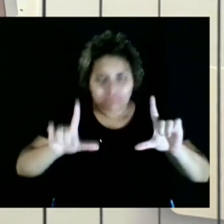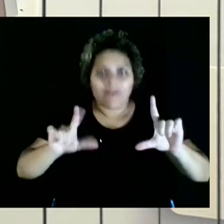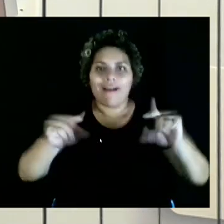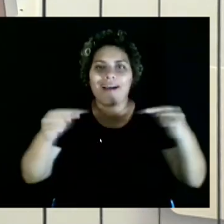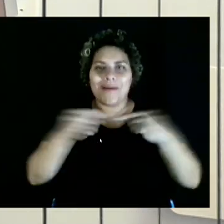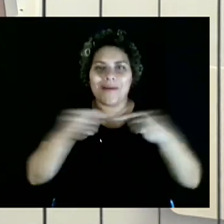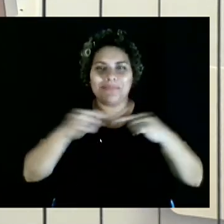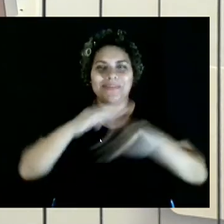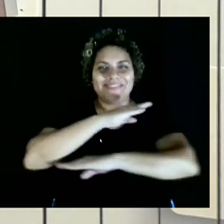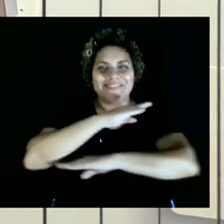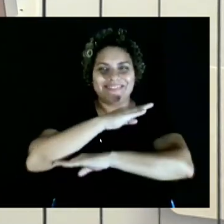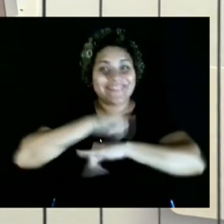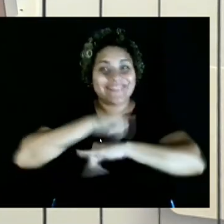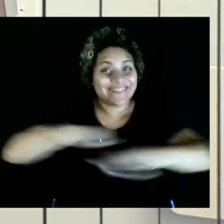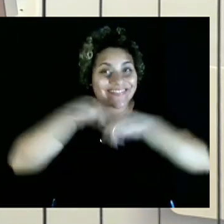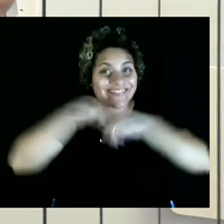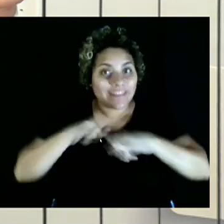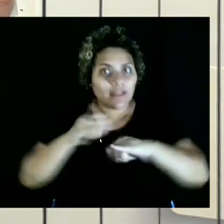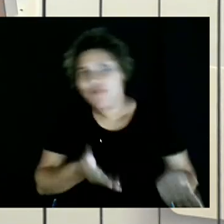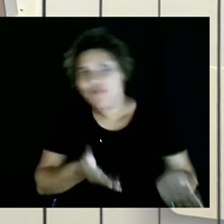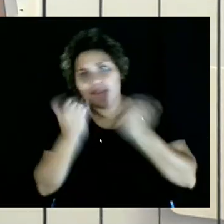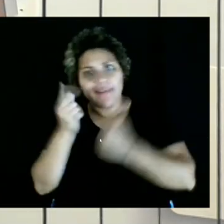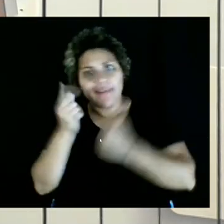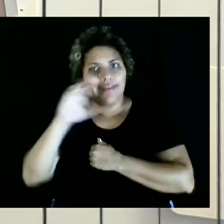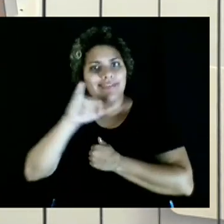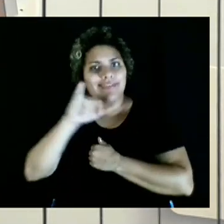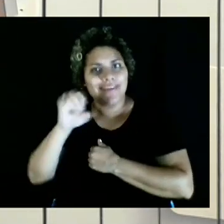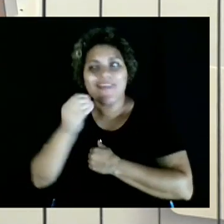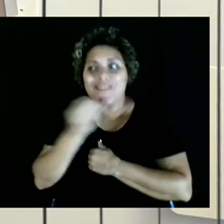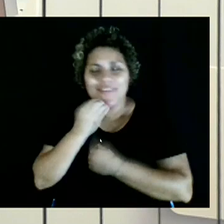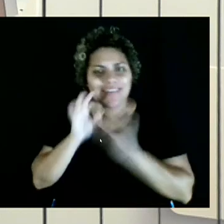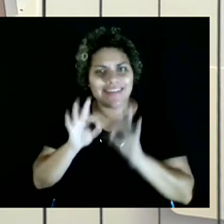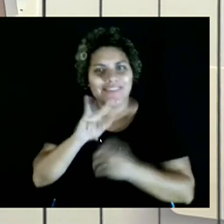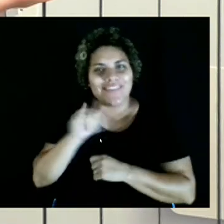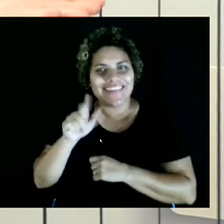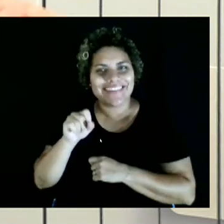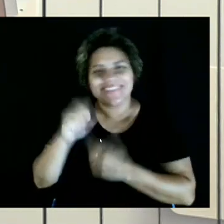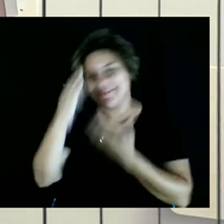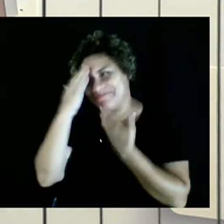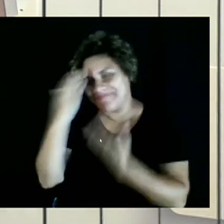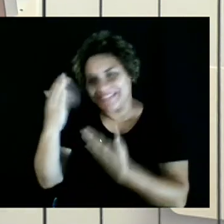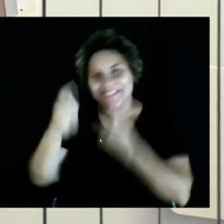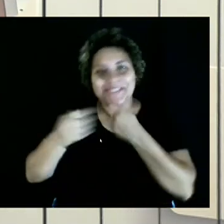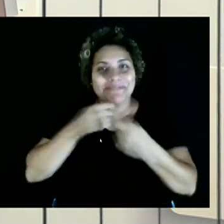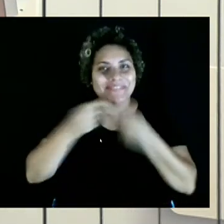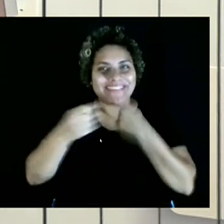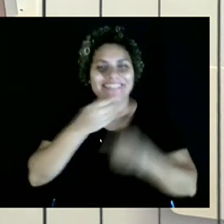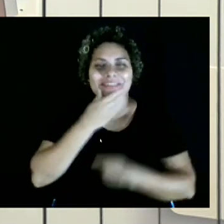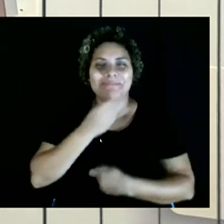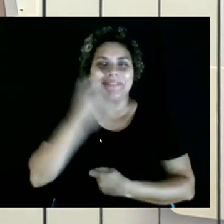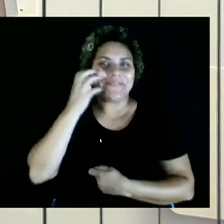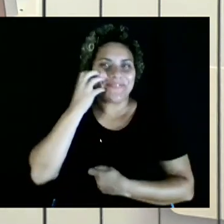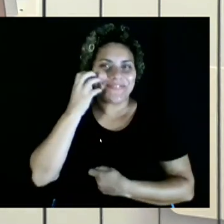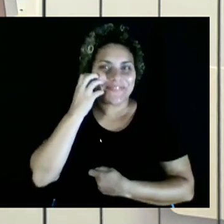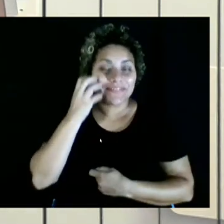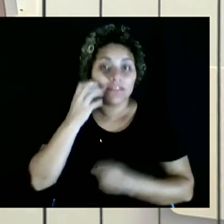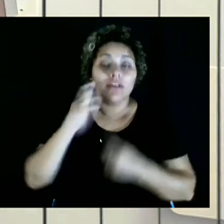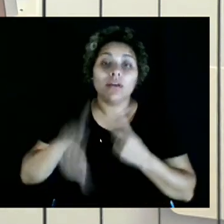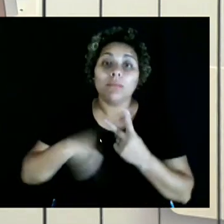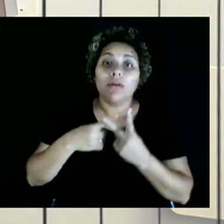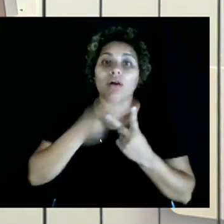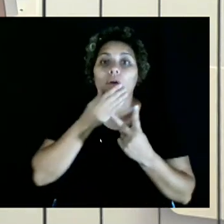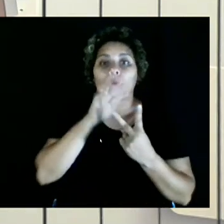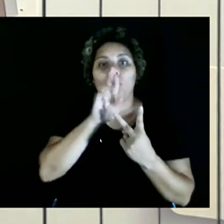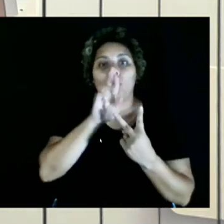e conferir as vagas. Muito obrigado ao nosso repórter André Aranha e também ao Rômulo Santana, supervisor